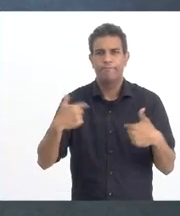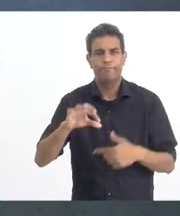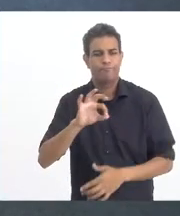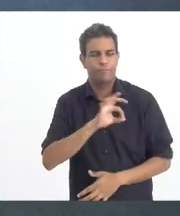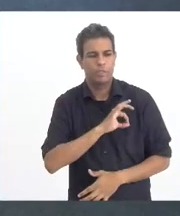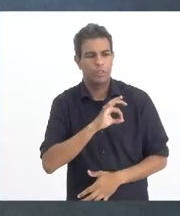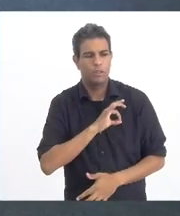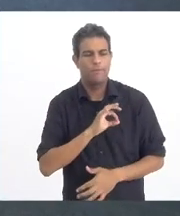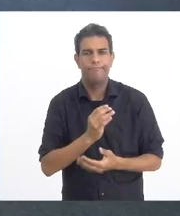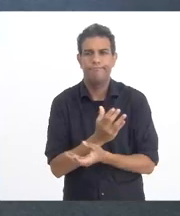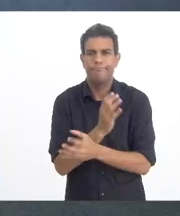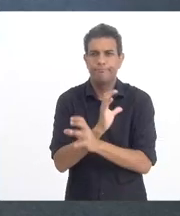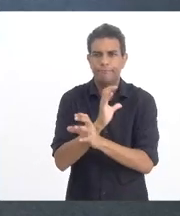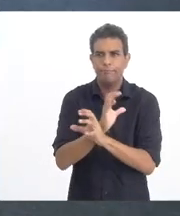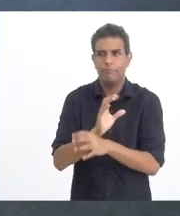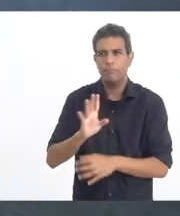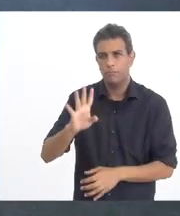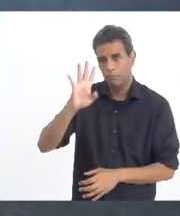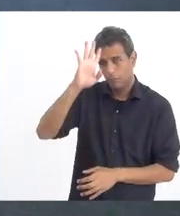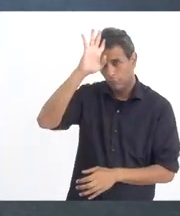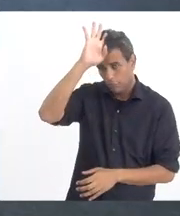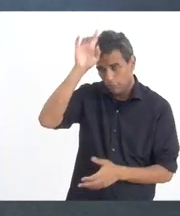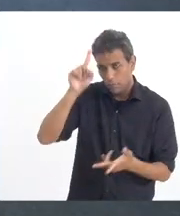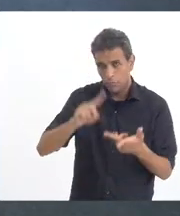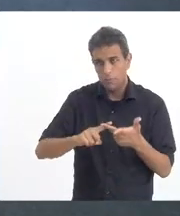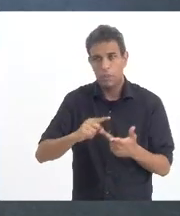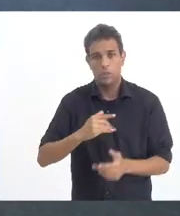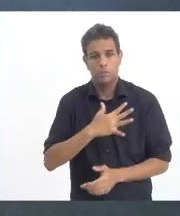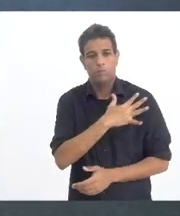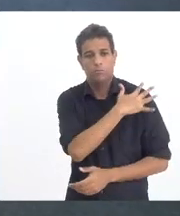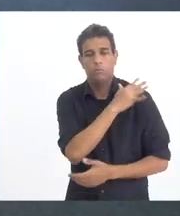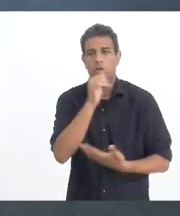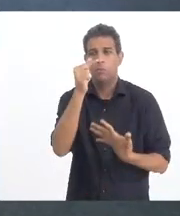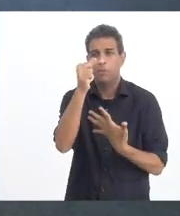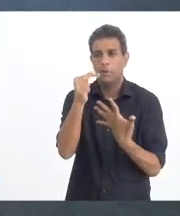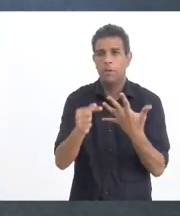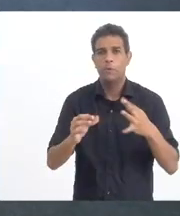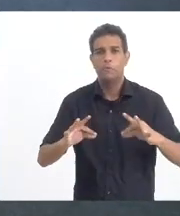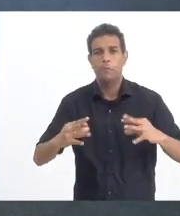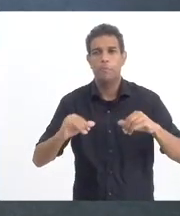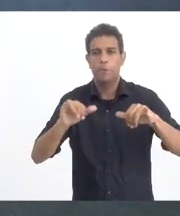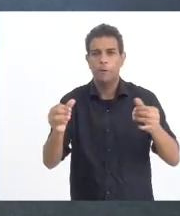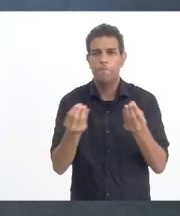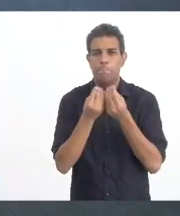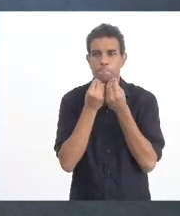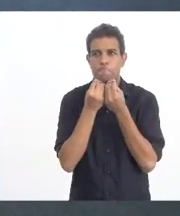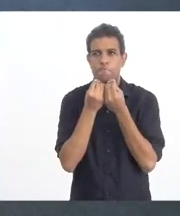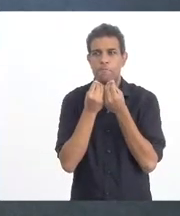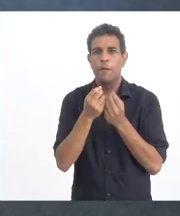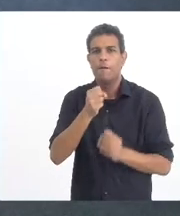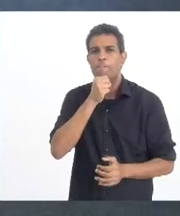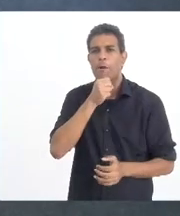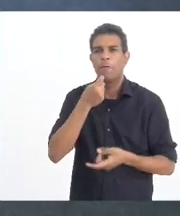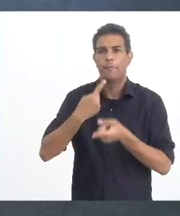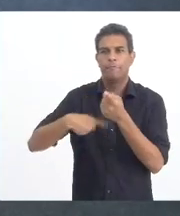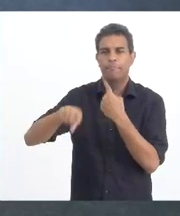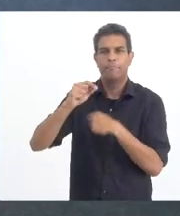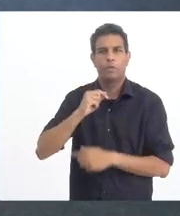Civil à disposição, eu trabalhei com bombeiro, com policial civil, com policial militar, e todos se deram bem. Meu avô é coronel da